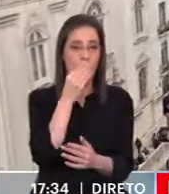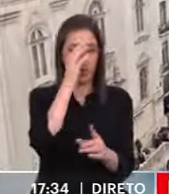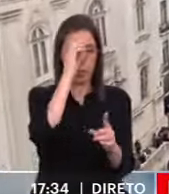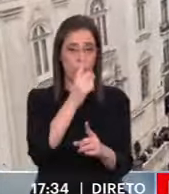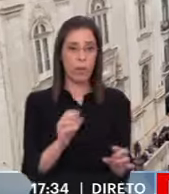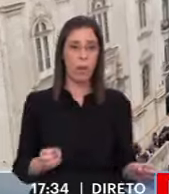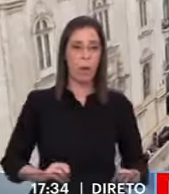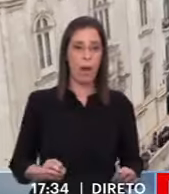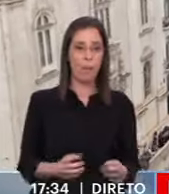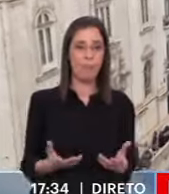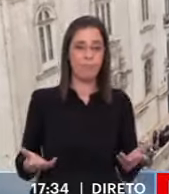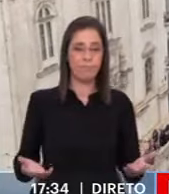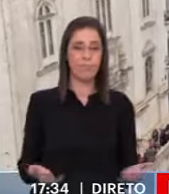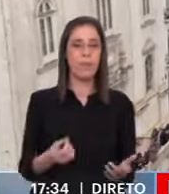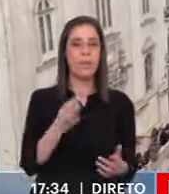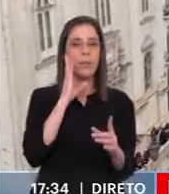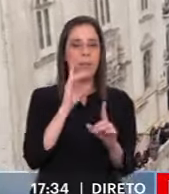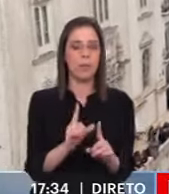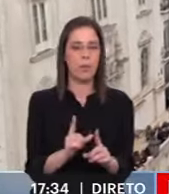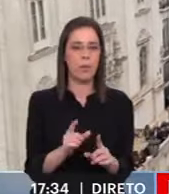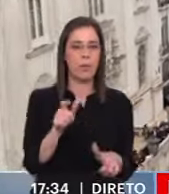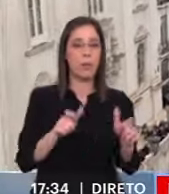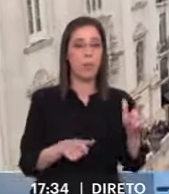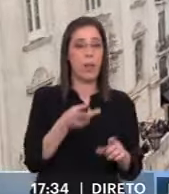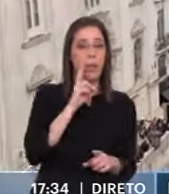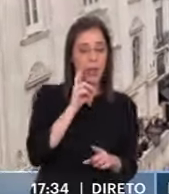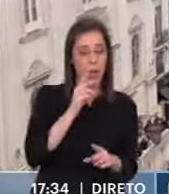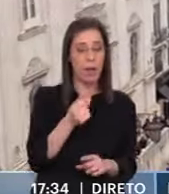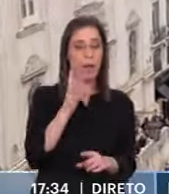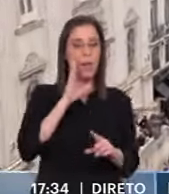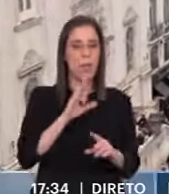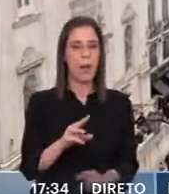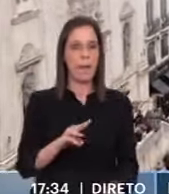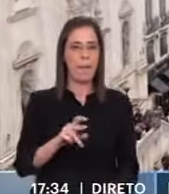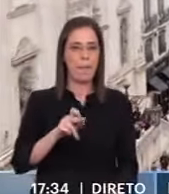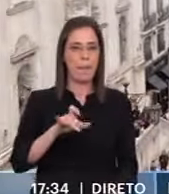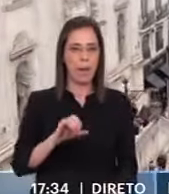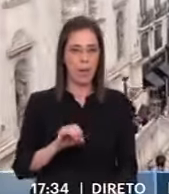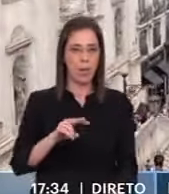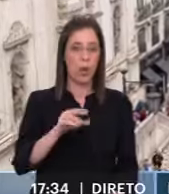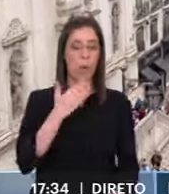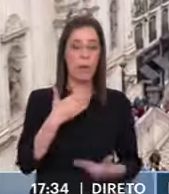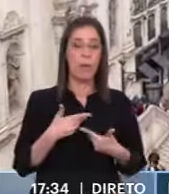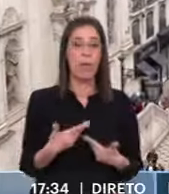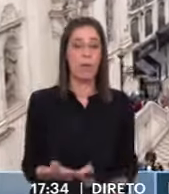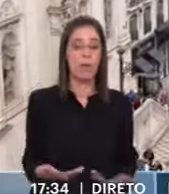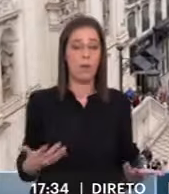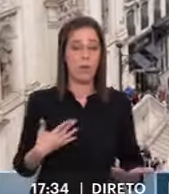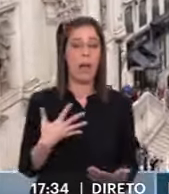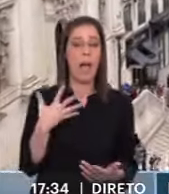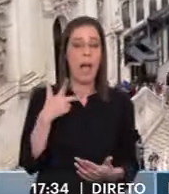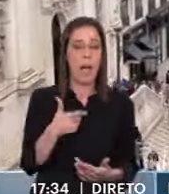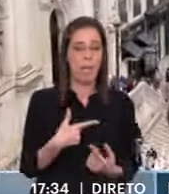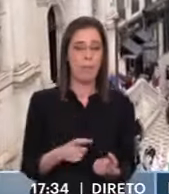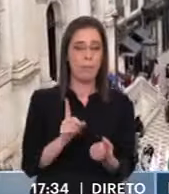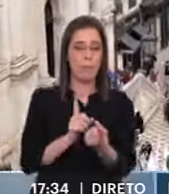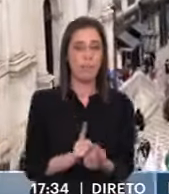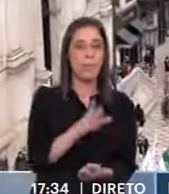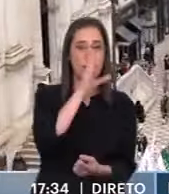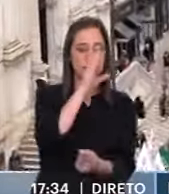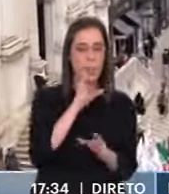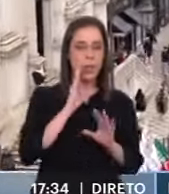professores. Boa tarde aos nossos telespectadores, boa tarde ao Mário Nogueira e obrigado pelo convite. Sim, nós amanhã iremos ser recebidos pelo Sr. Ministro